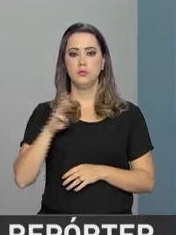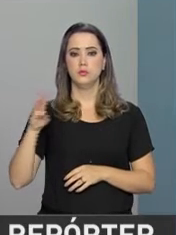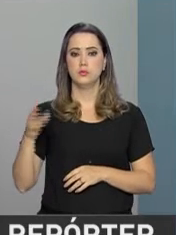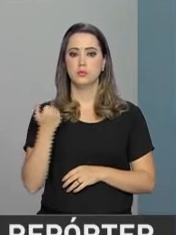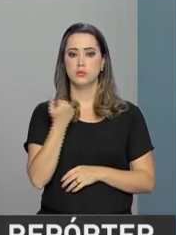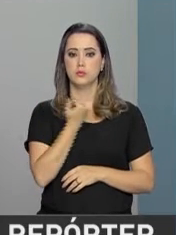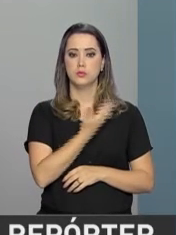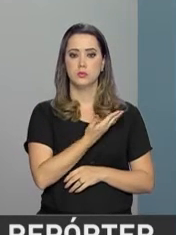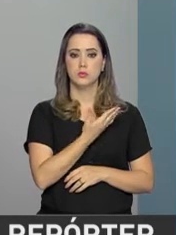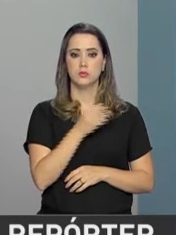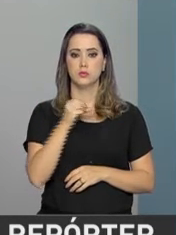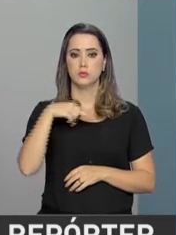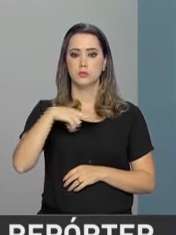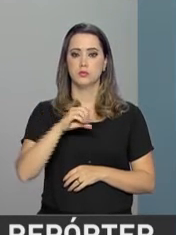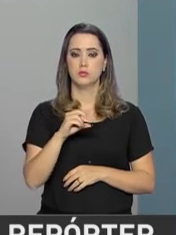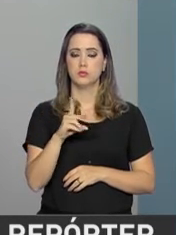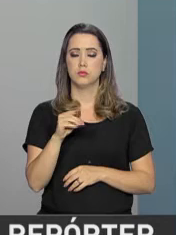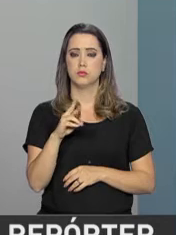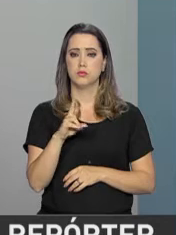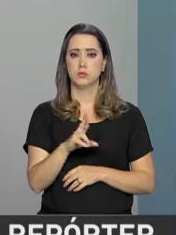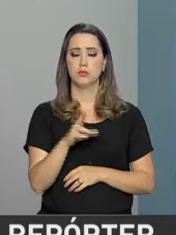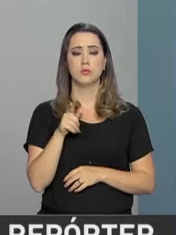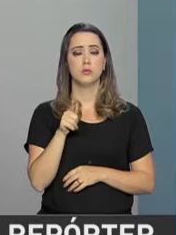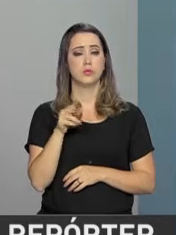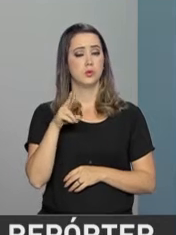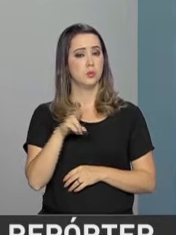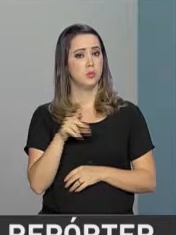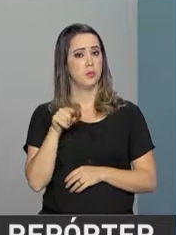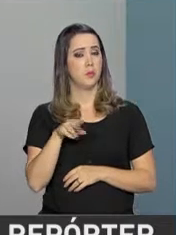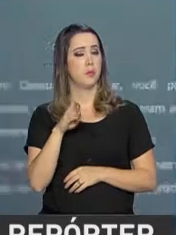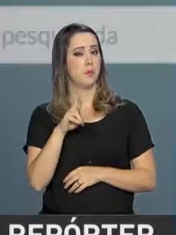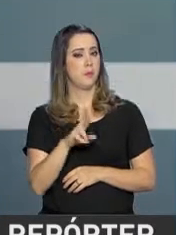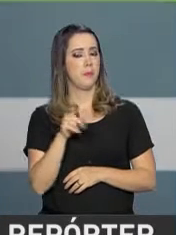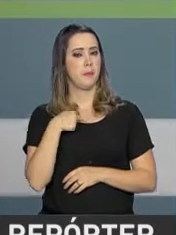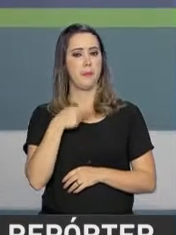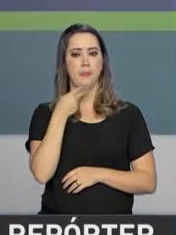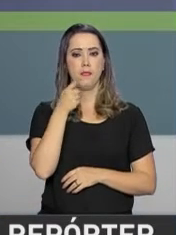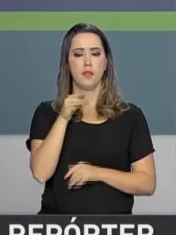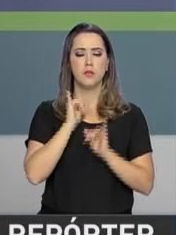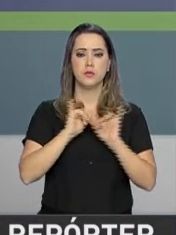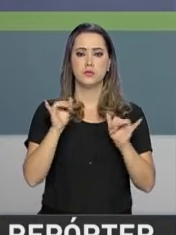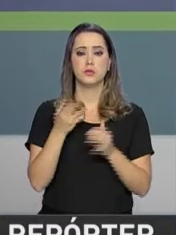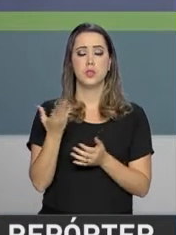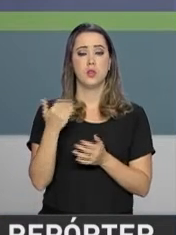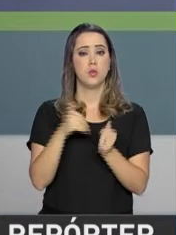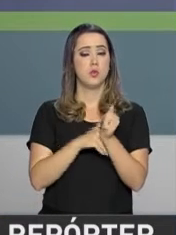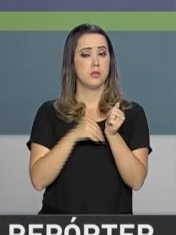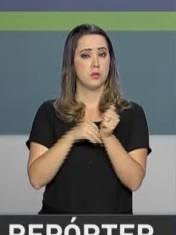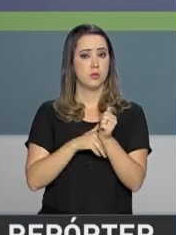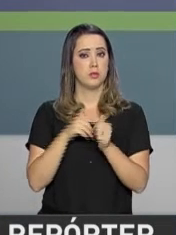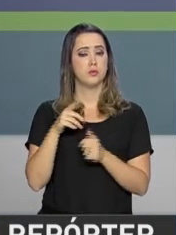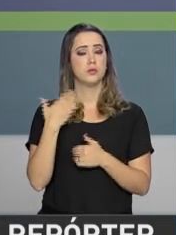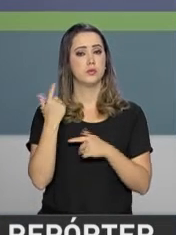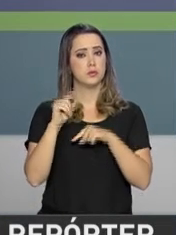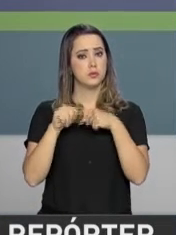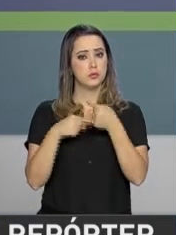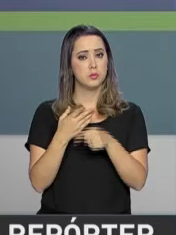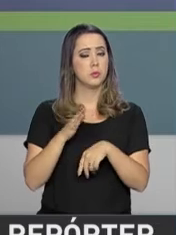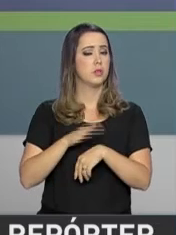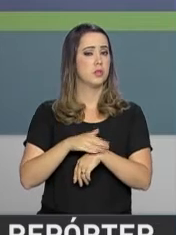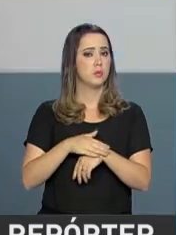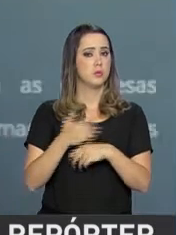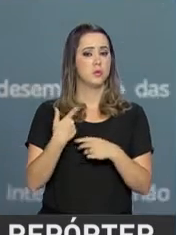consumidor ponto gov.br fazer o registro para receber um login e senha após essa